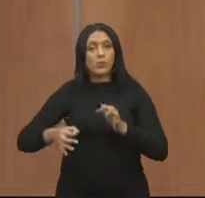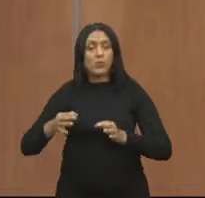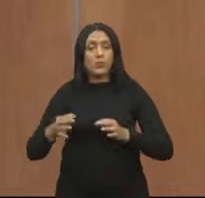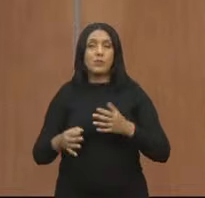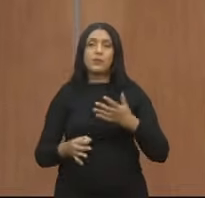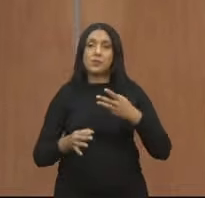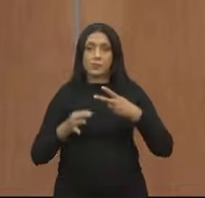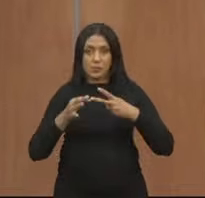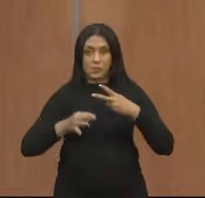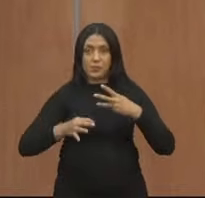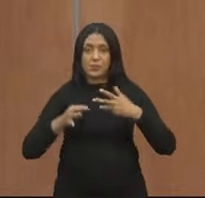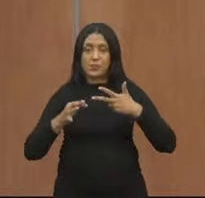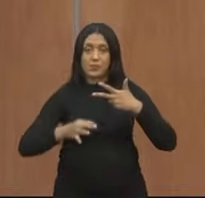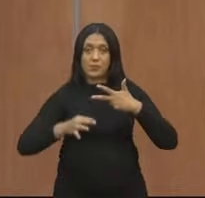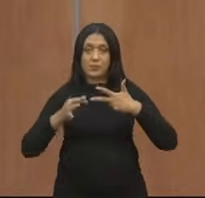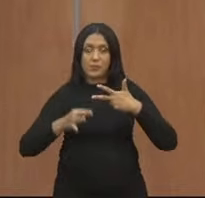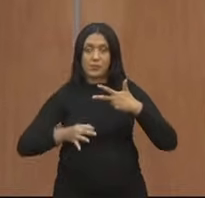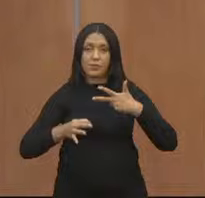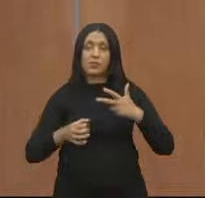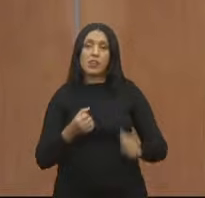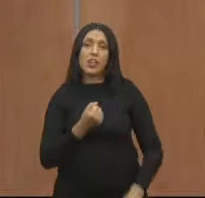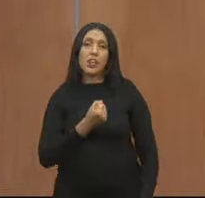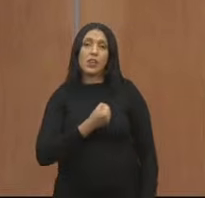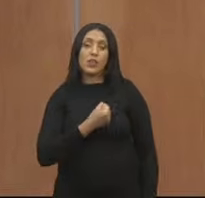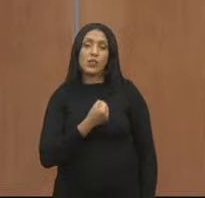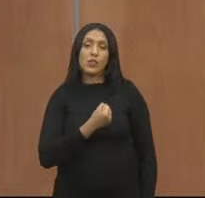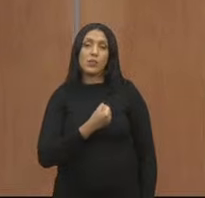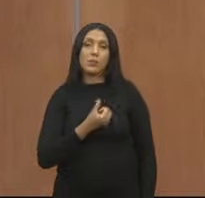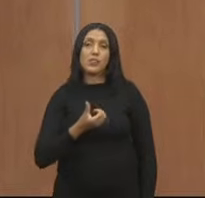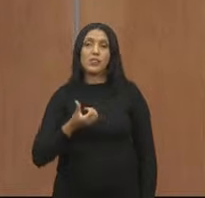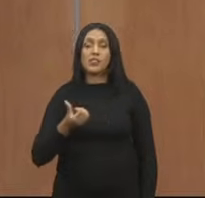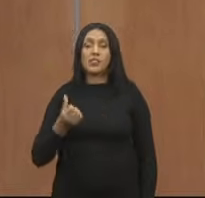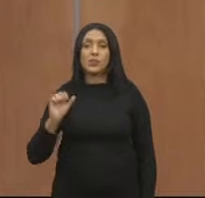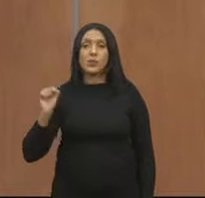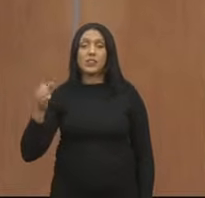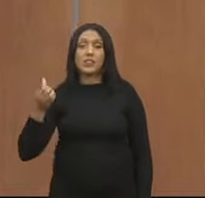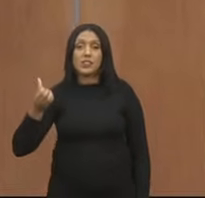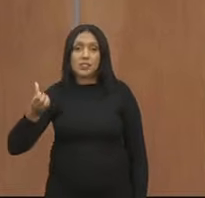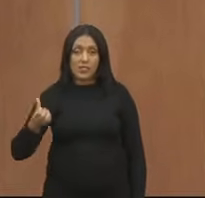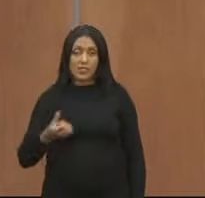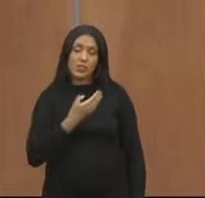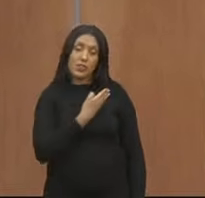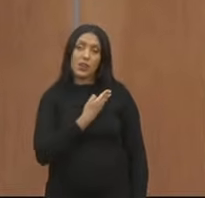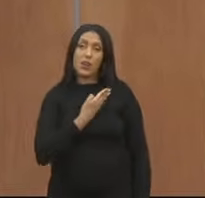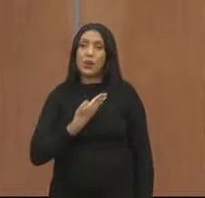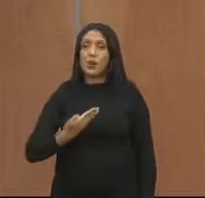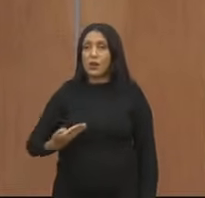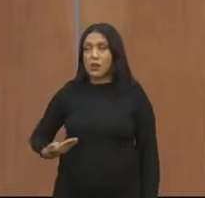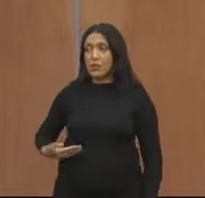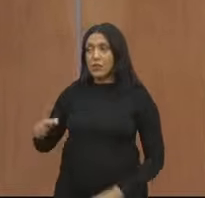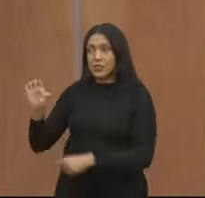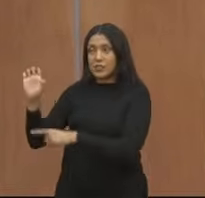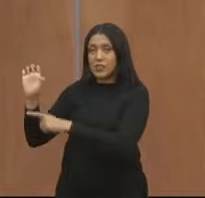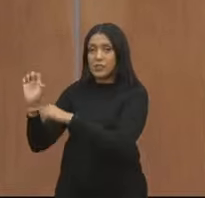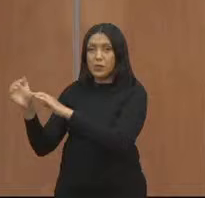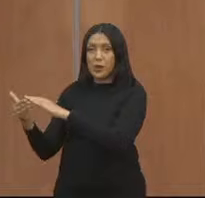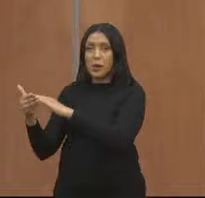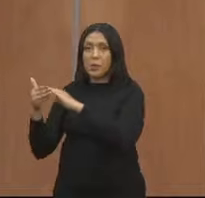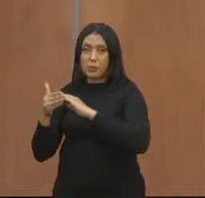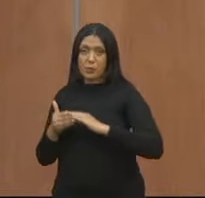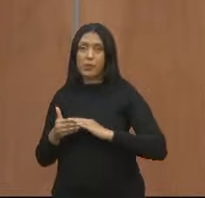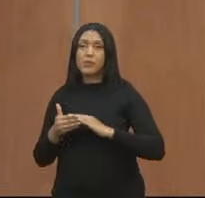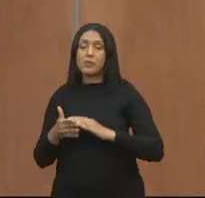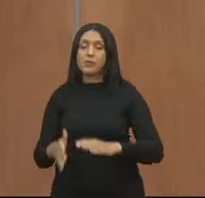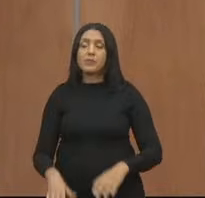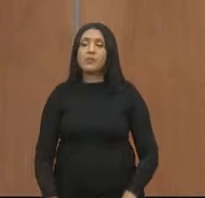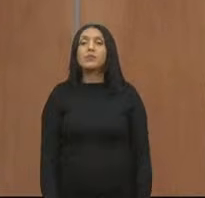2186 do convênio com o governo estadual. Então, com base nessas 6... Vereador, você pode só repetir os dois